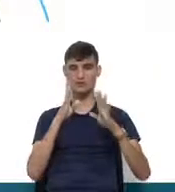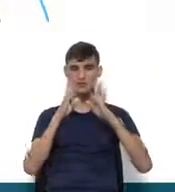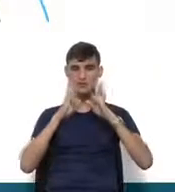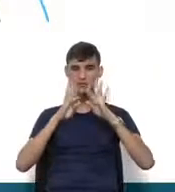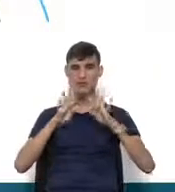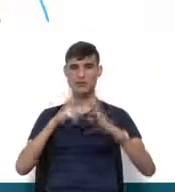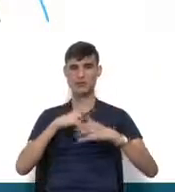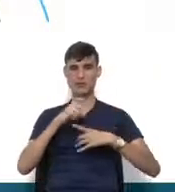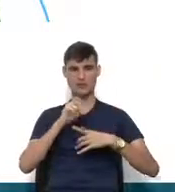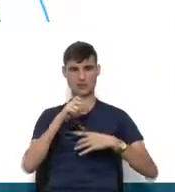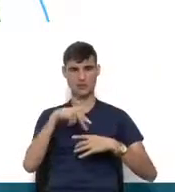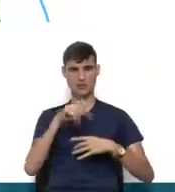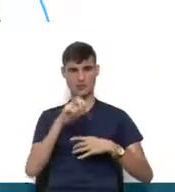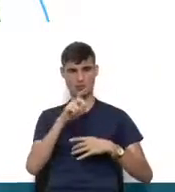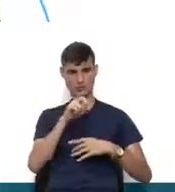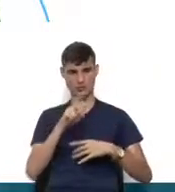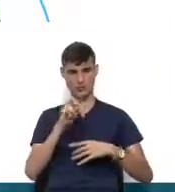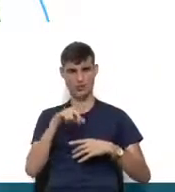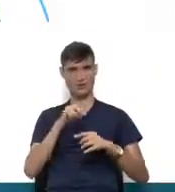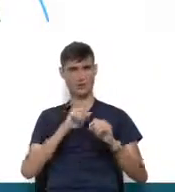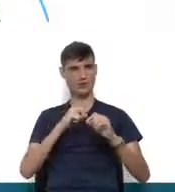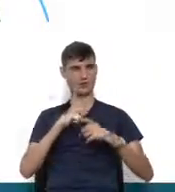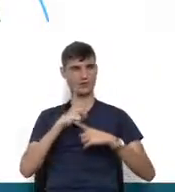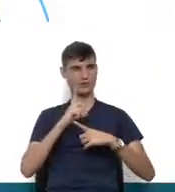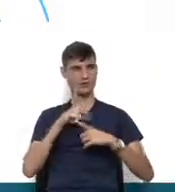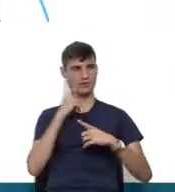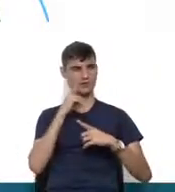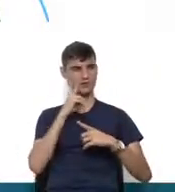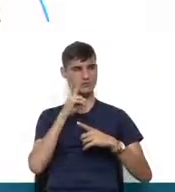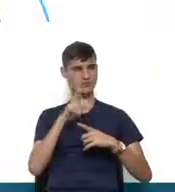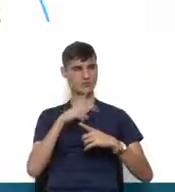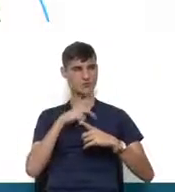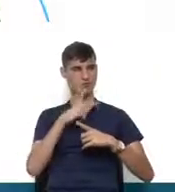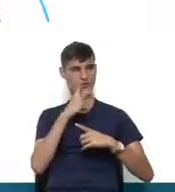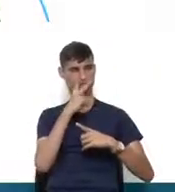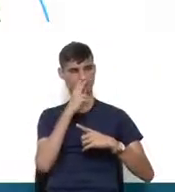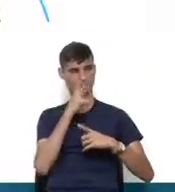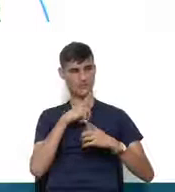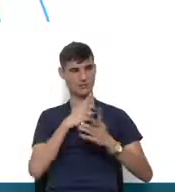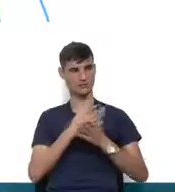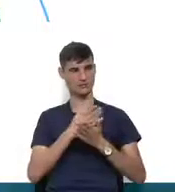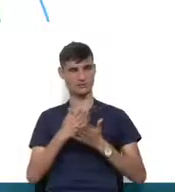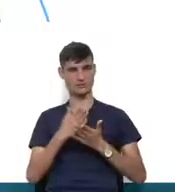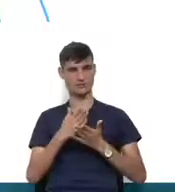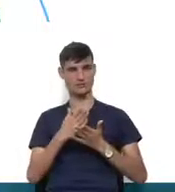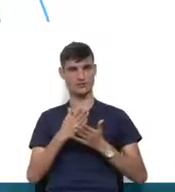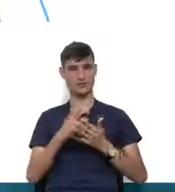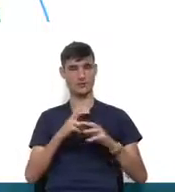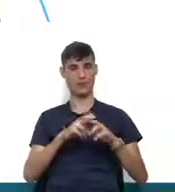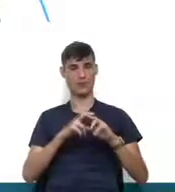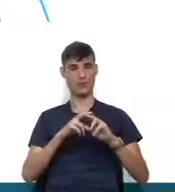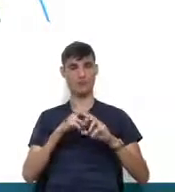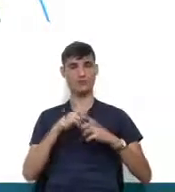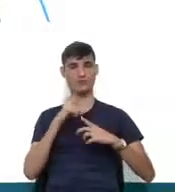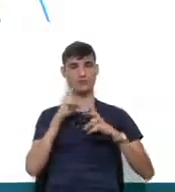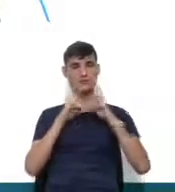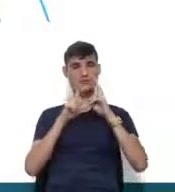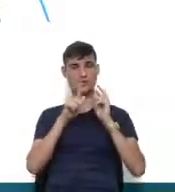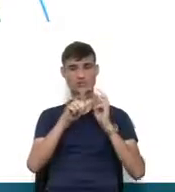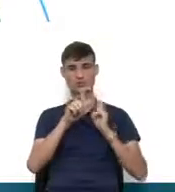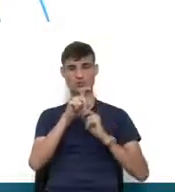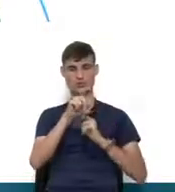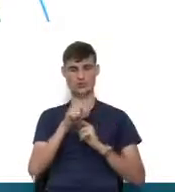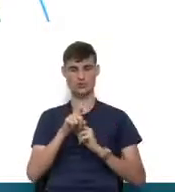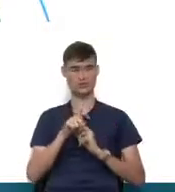o meu seno de x, que é a função, ela está bem aqui, olha, tá? Ela inicia aqui. Depois eu tenho a minha g de